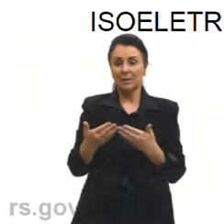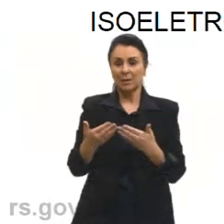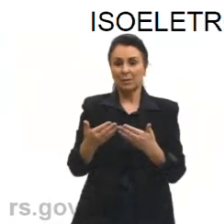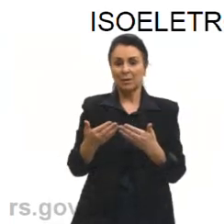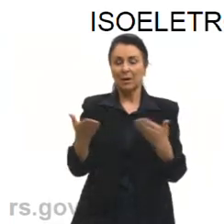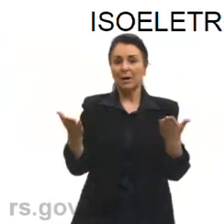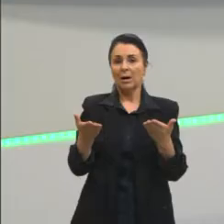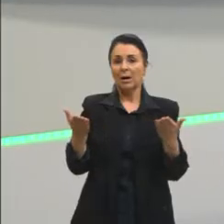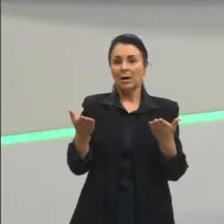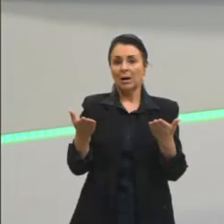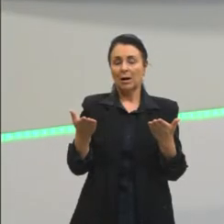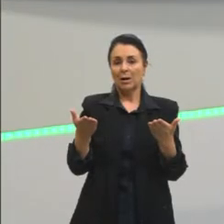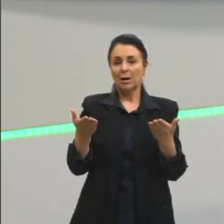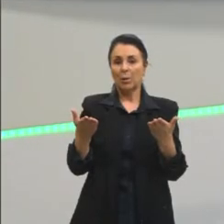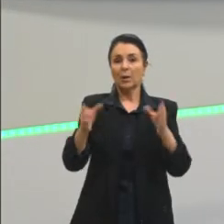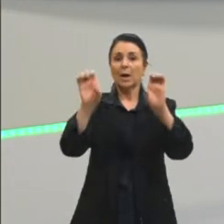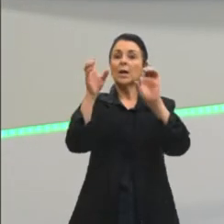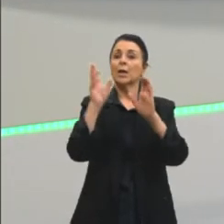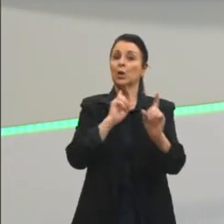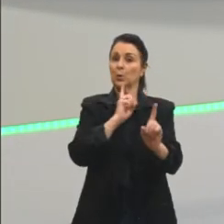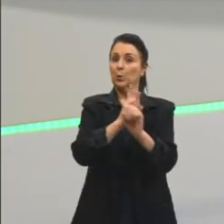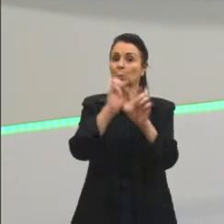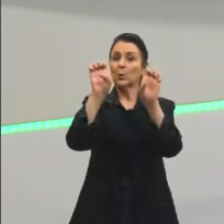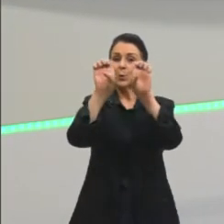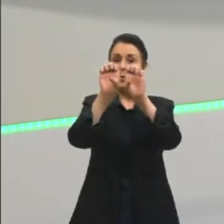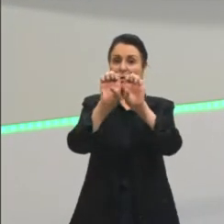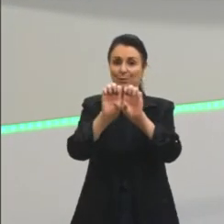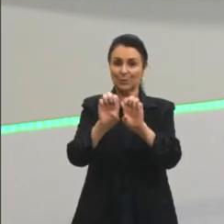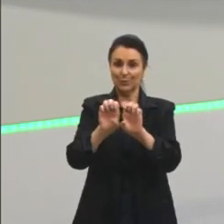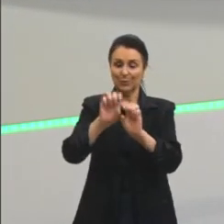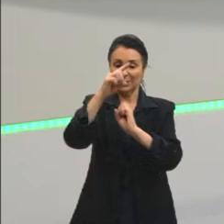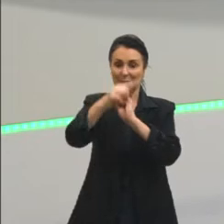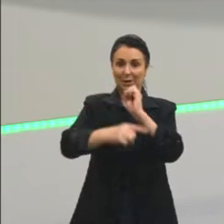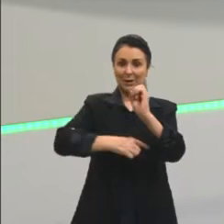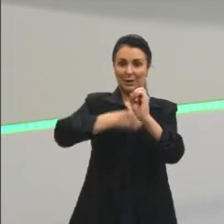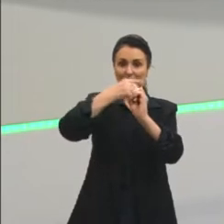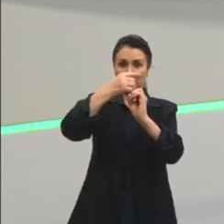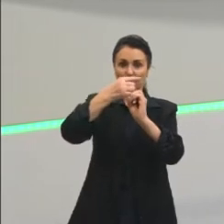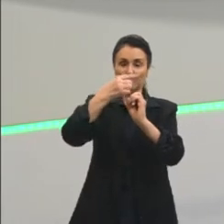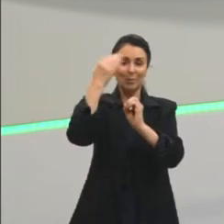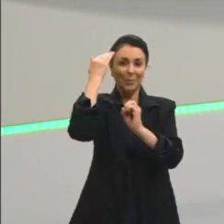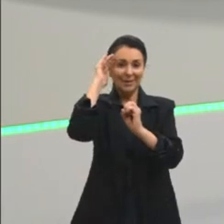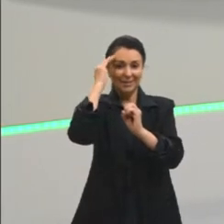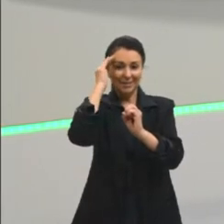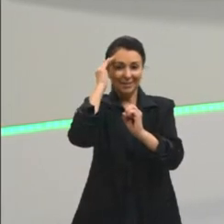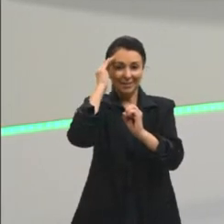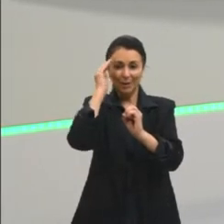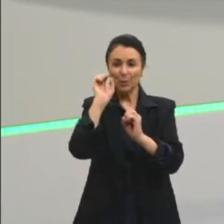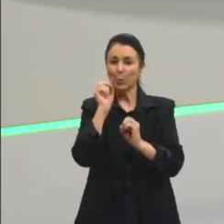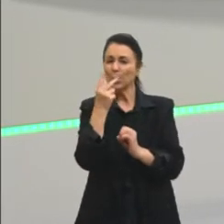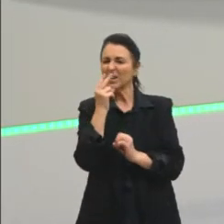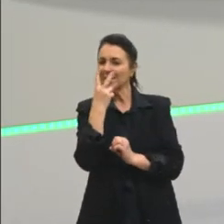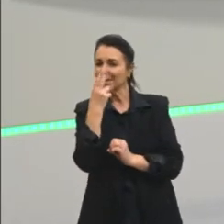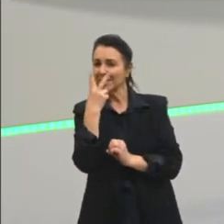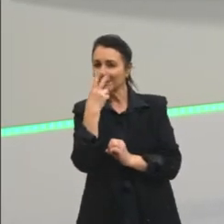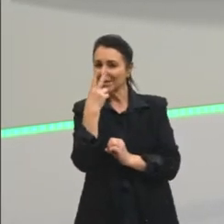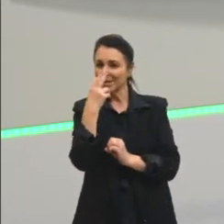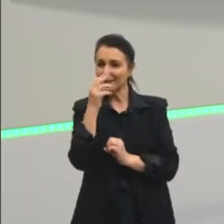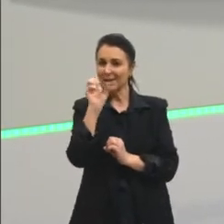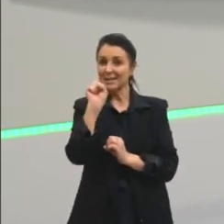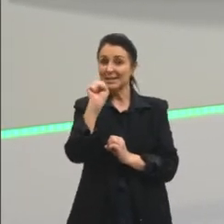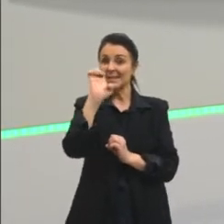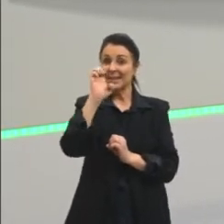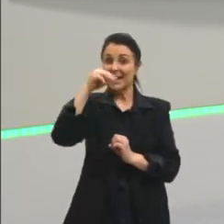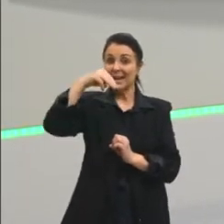fechamos aí a a estrutura atômica pra gente conseguir entender o que que é semelhança atômica Como eu havia iniciado com a